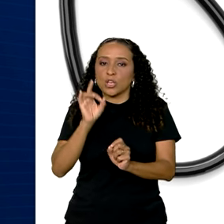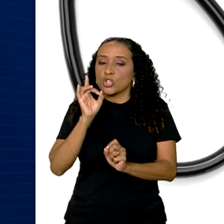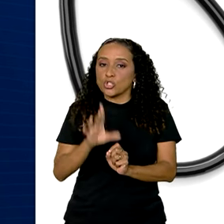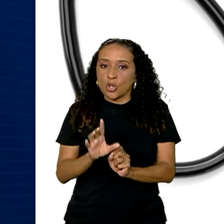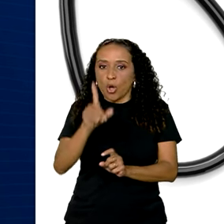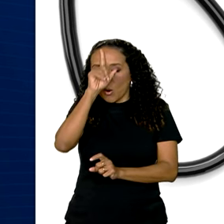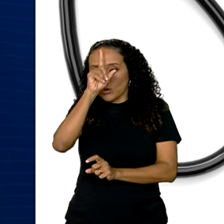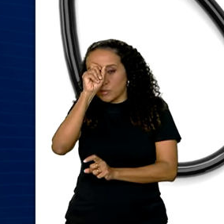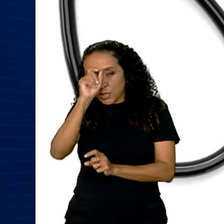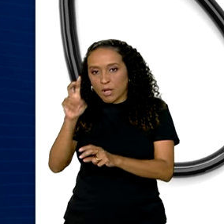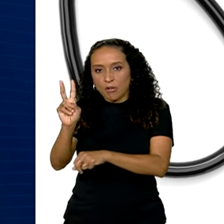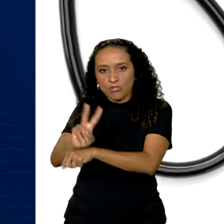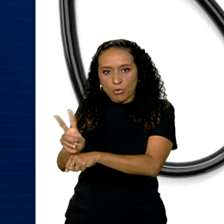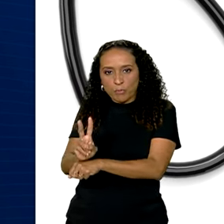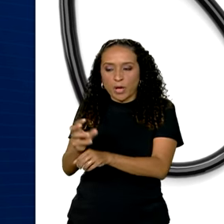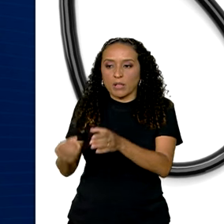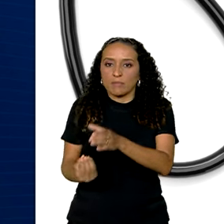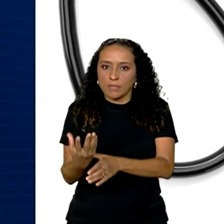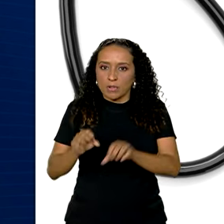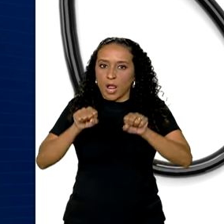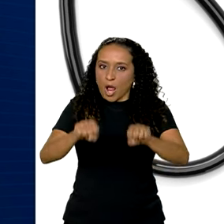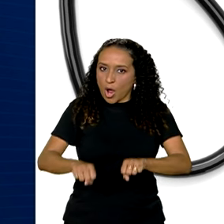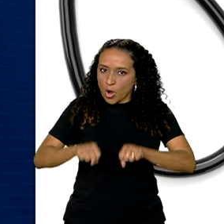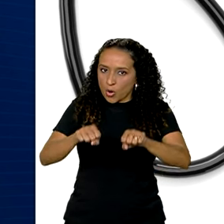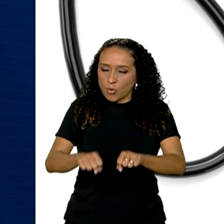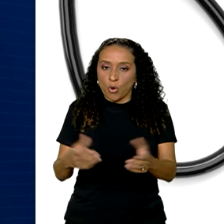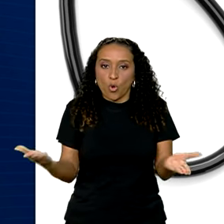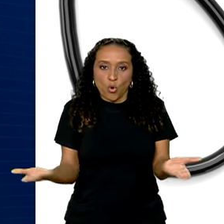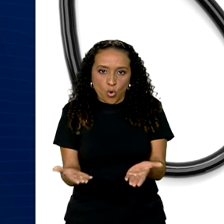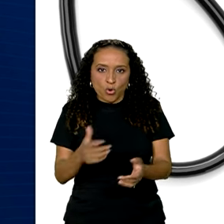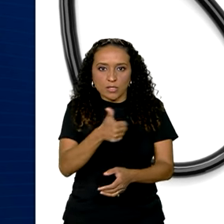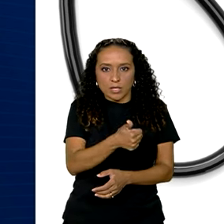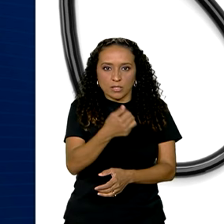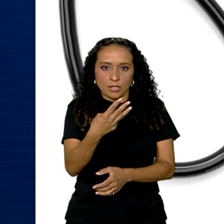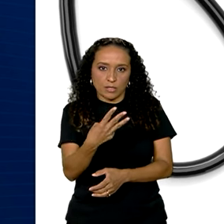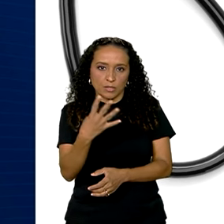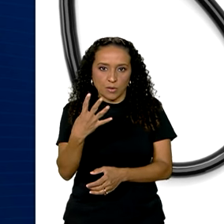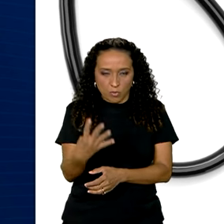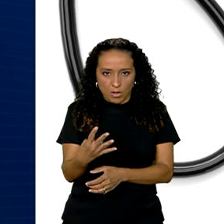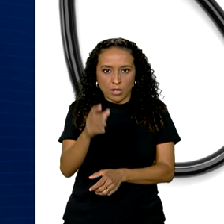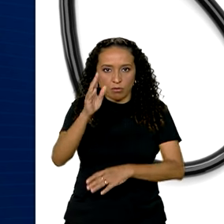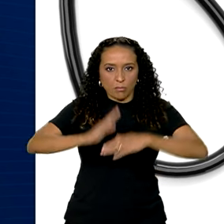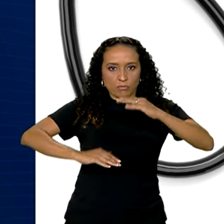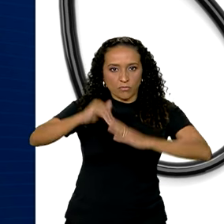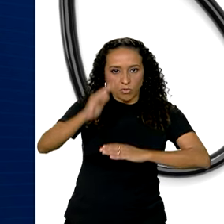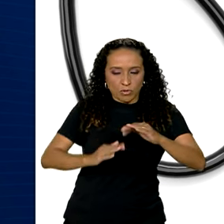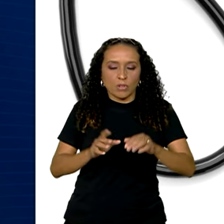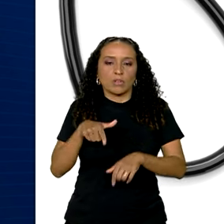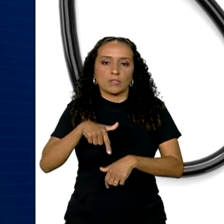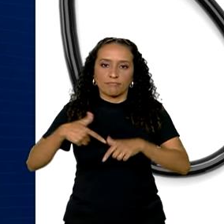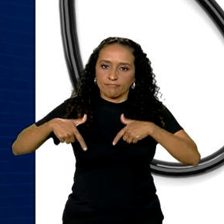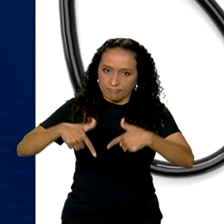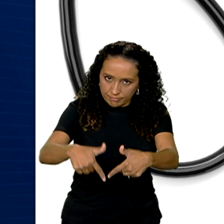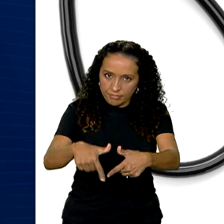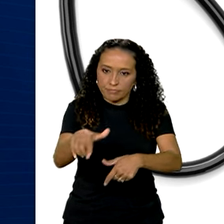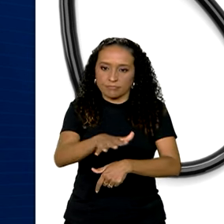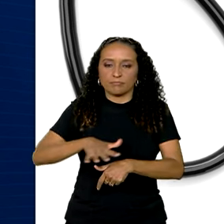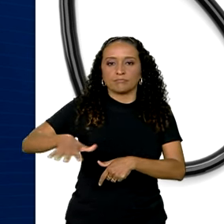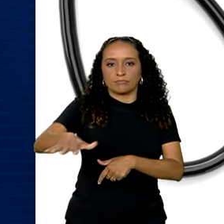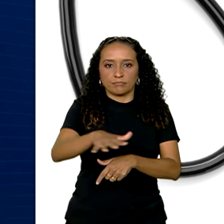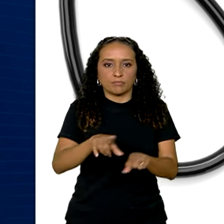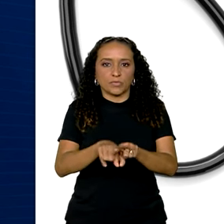no hospital de campanha montado em Canoas. Atualmente, 134 profissionais estão em atividade na